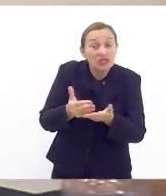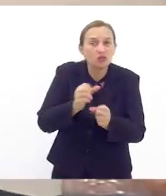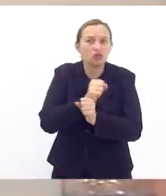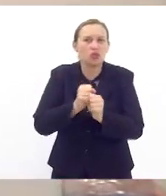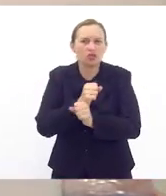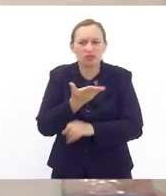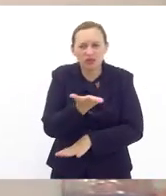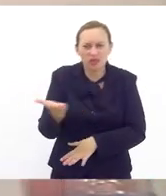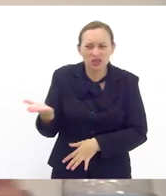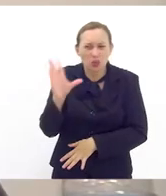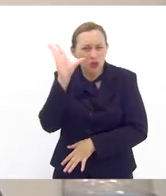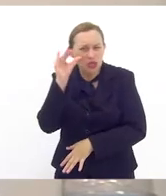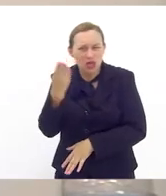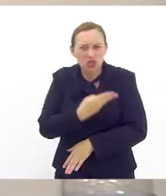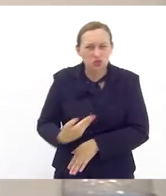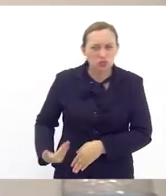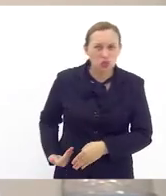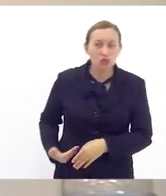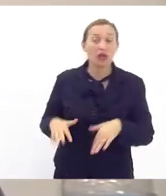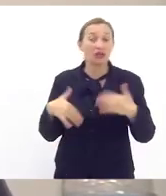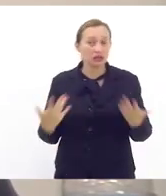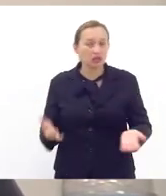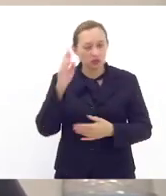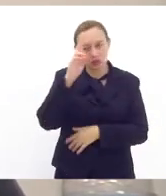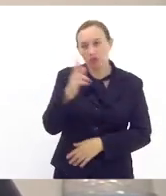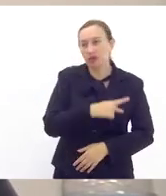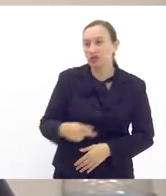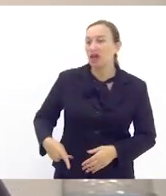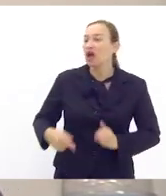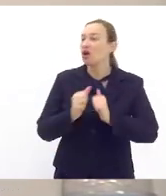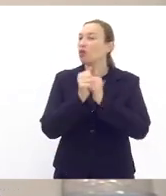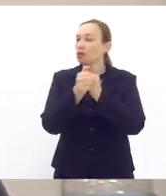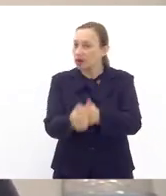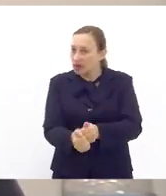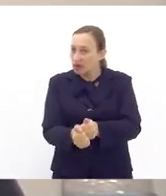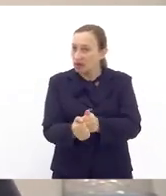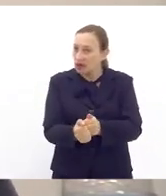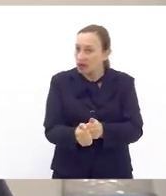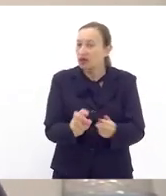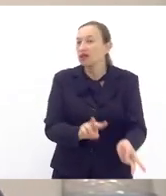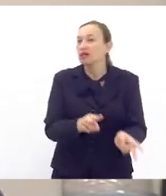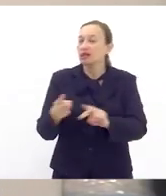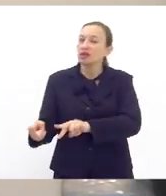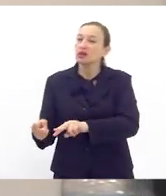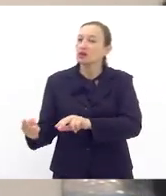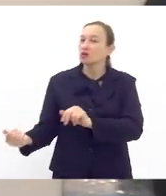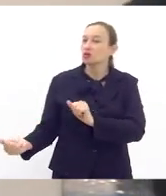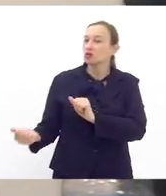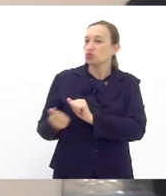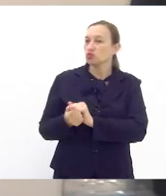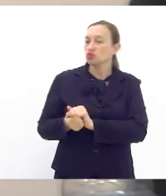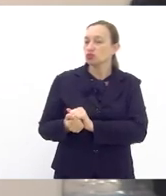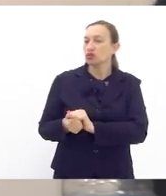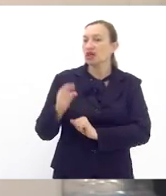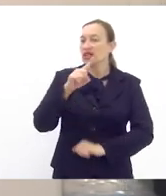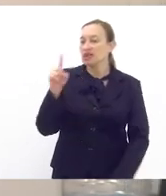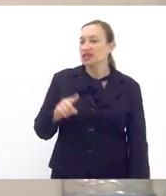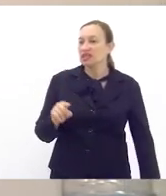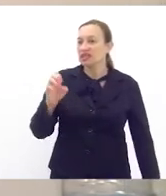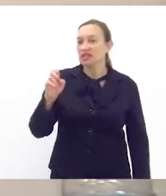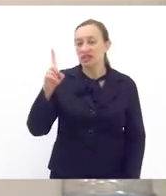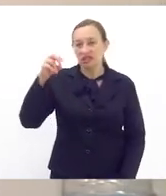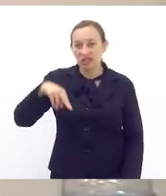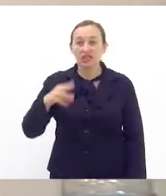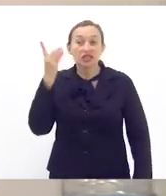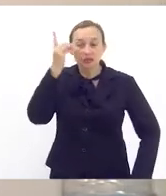ser de interesse público então o presidente além de acompanhar os encaminhamentos aqui me coloca ao lado da zeidan Deputado